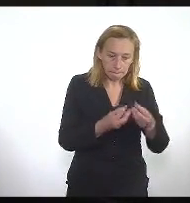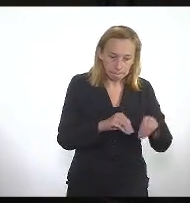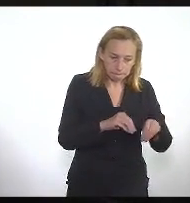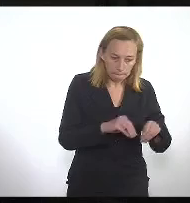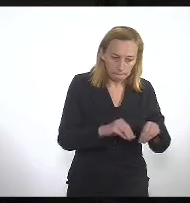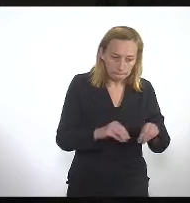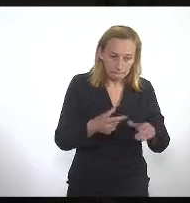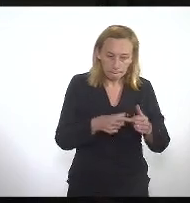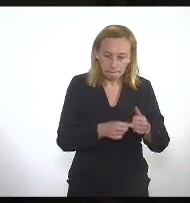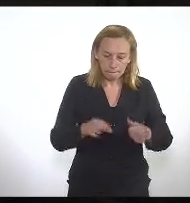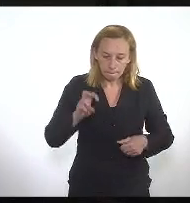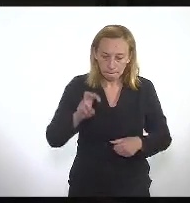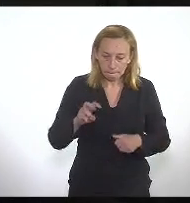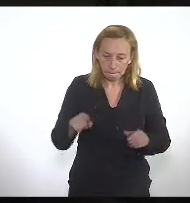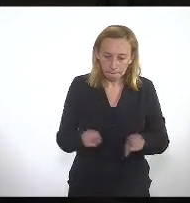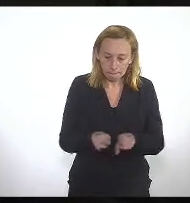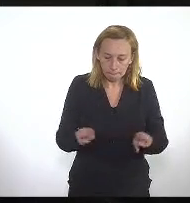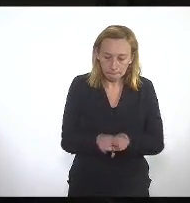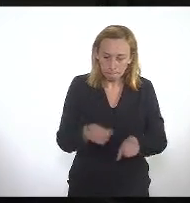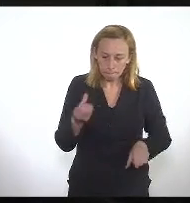e 6º da Lei